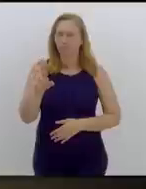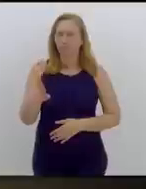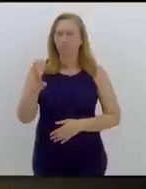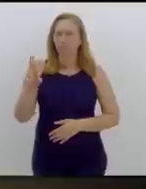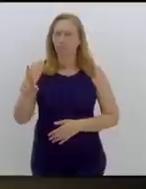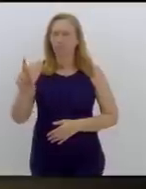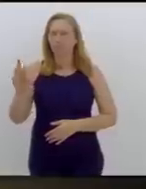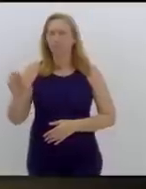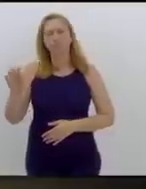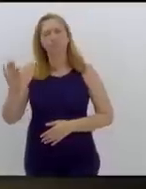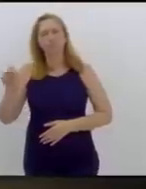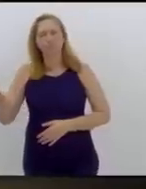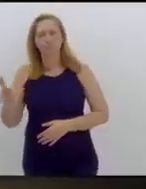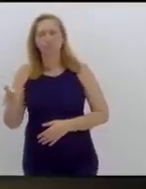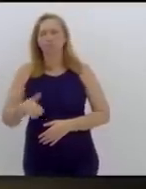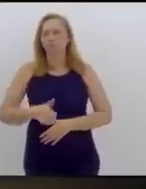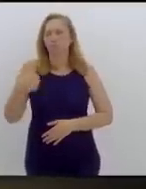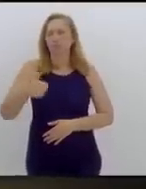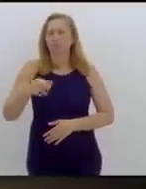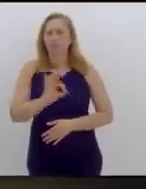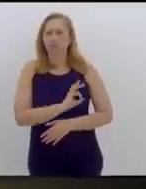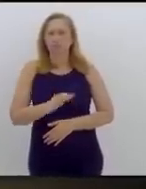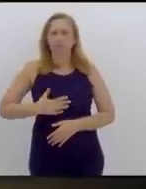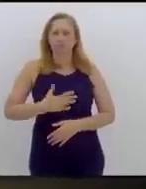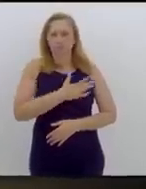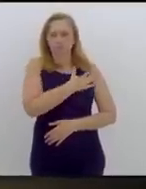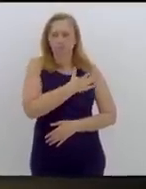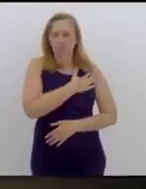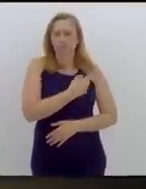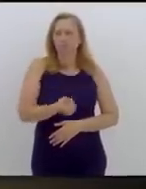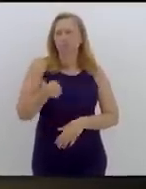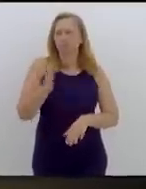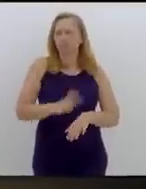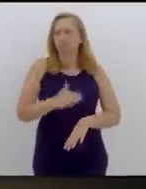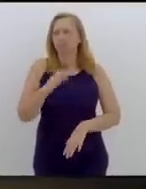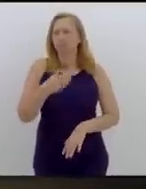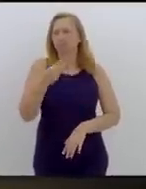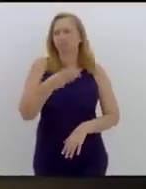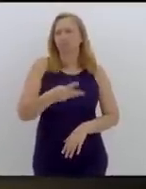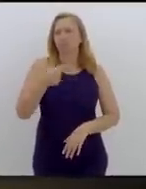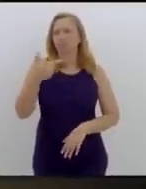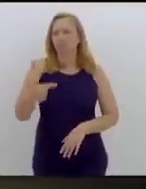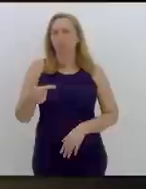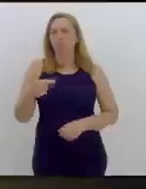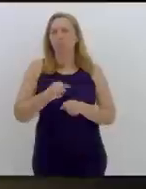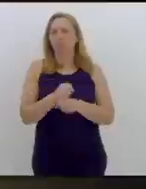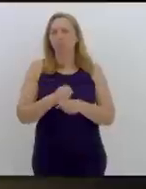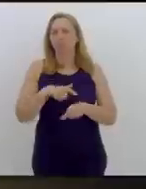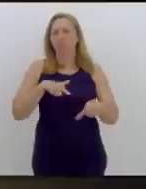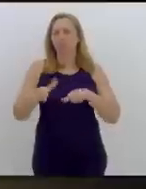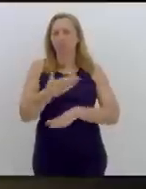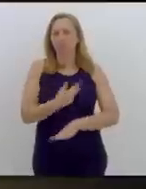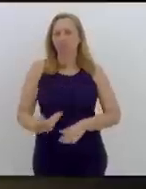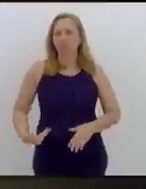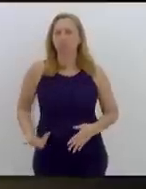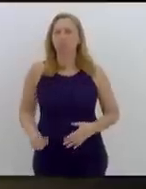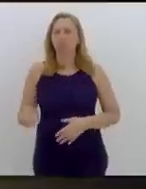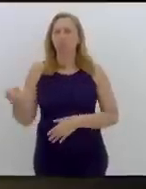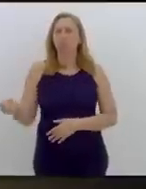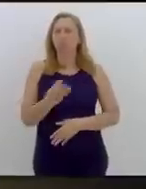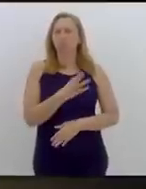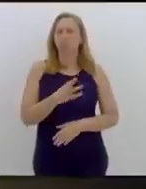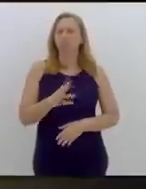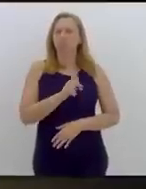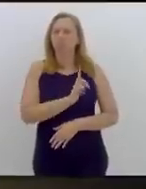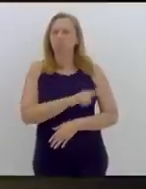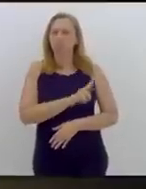primeiramente eu sou policial militar já pouco mais de 32 anos de serviço público e a nova gestão